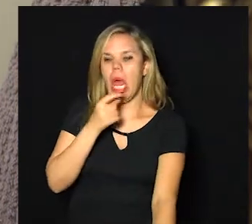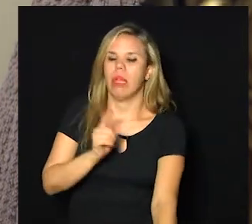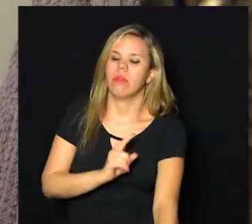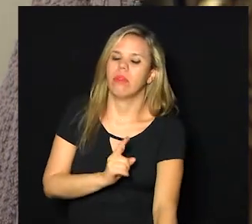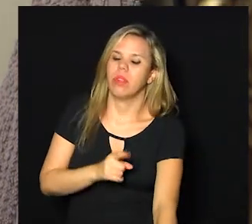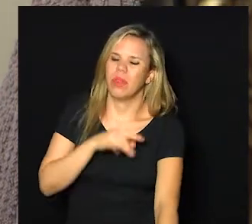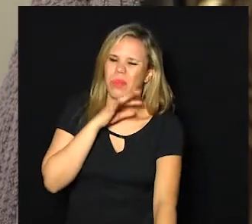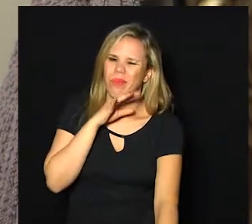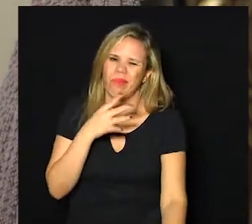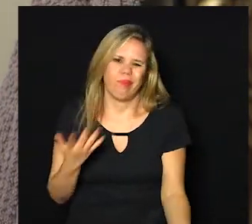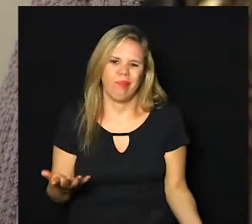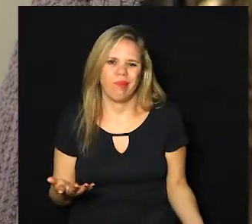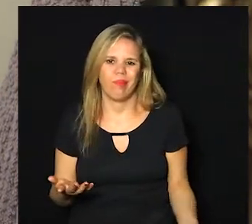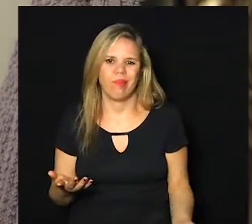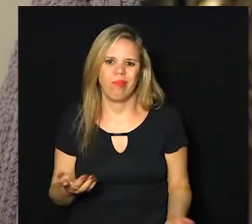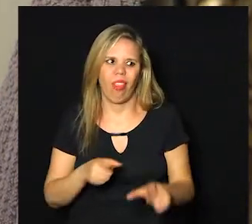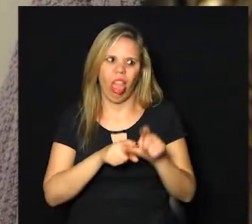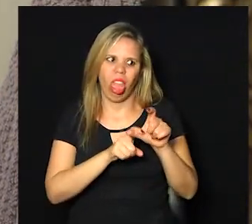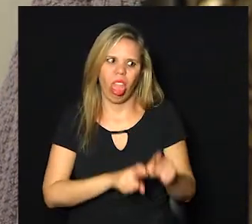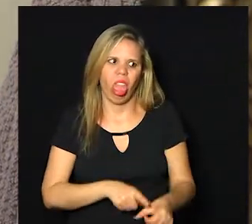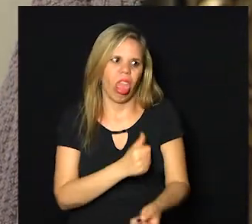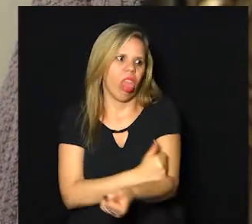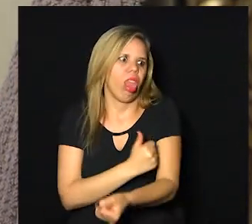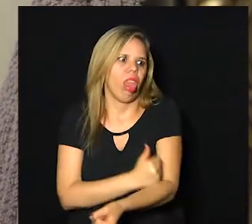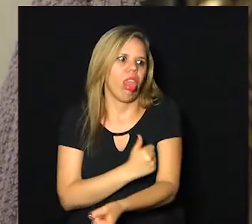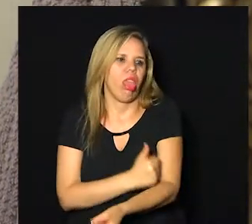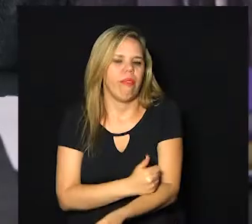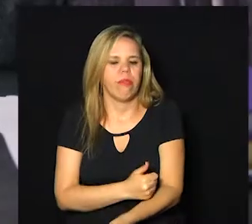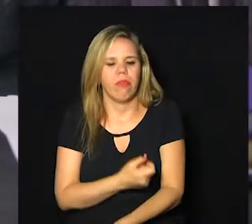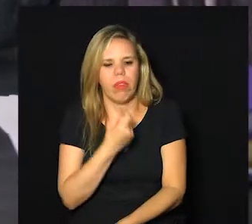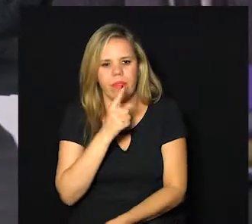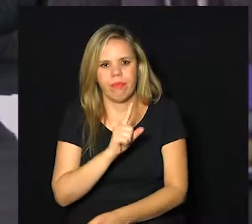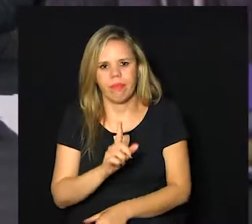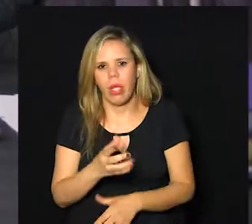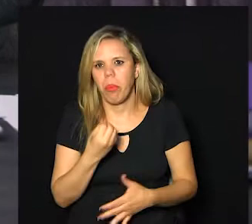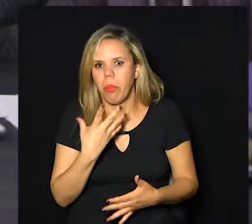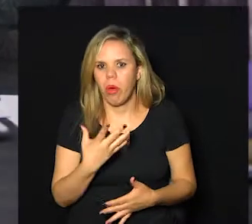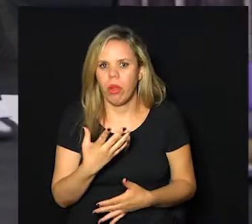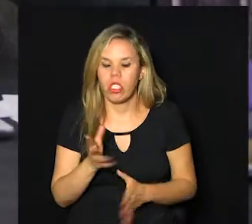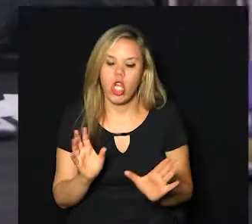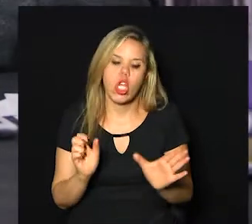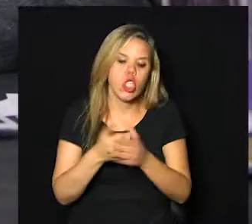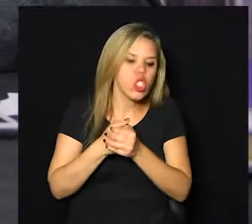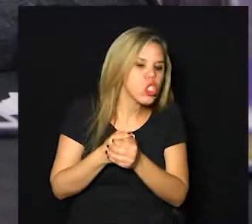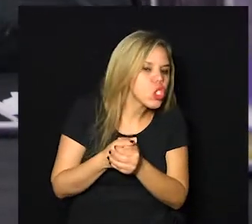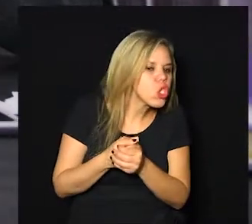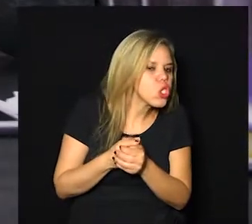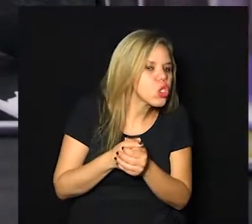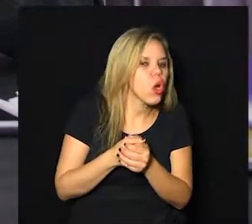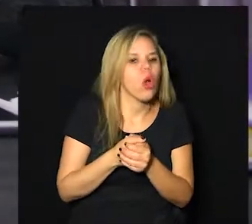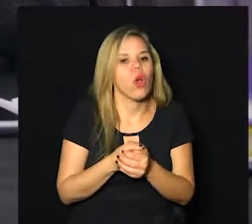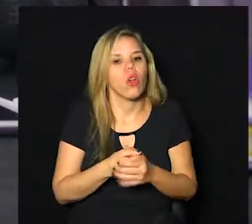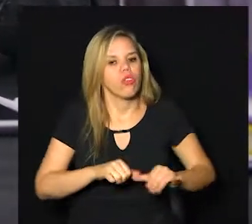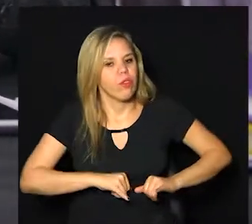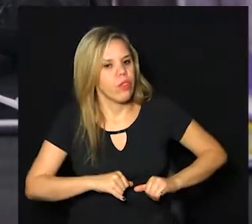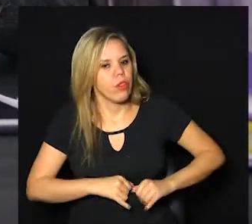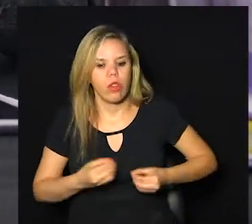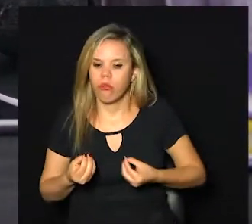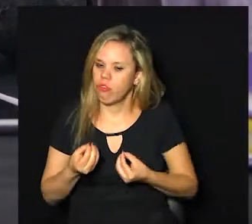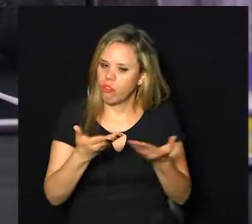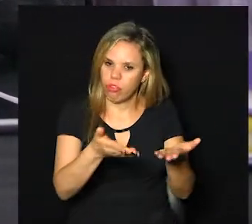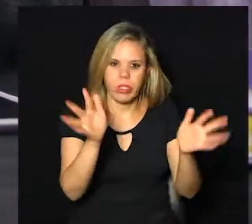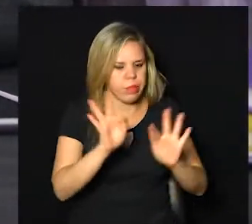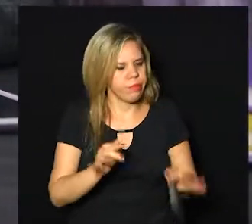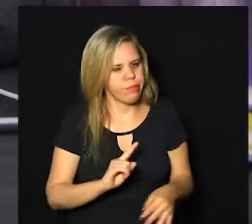né? Causar uma Então, dependência. o remédio, ele esconde a dor, ele não te dá felicidade, sabe? É